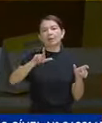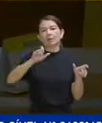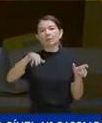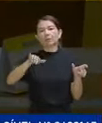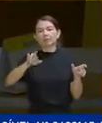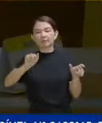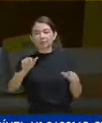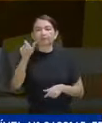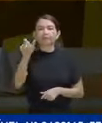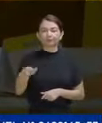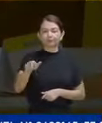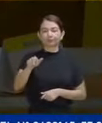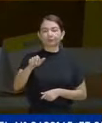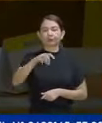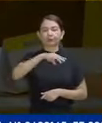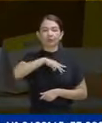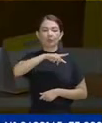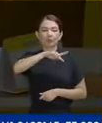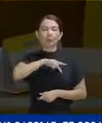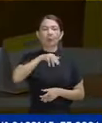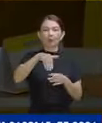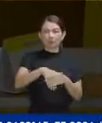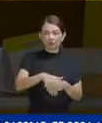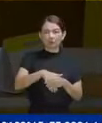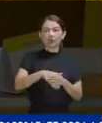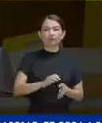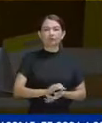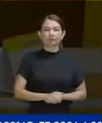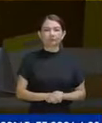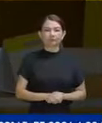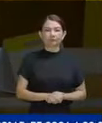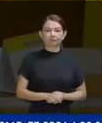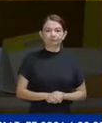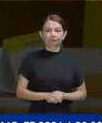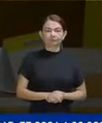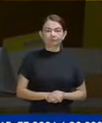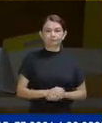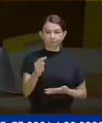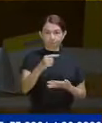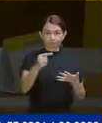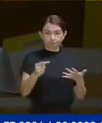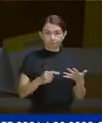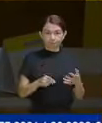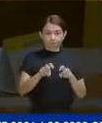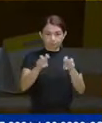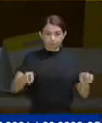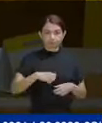o requerido é Ministério Público Eleitoral. Atuarão como vogais